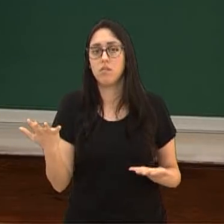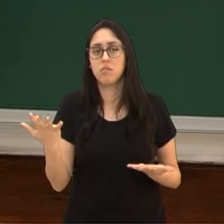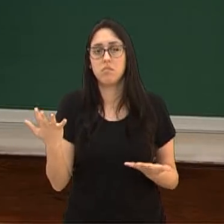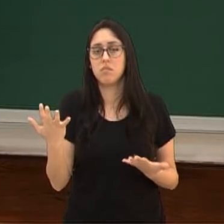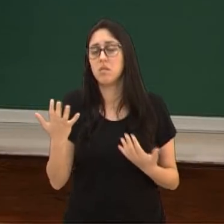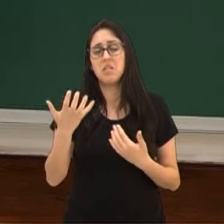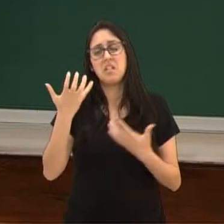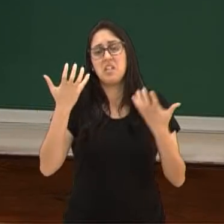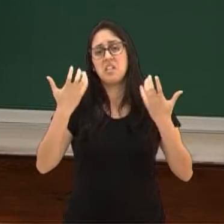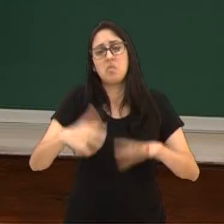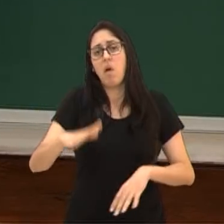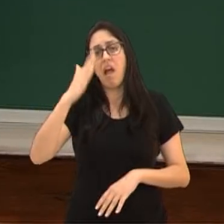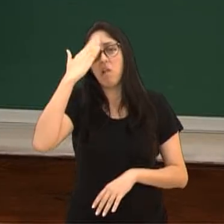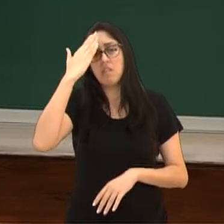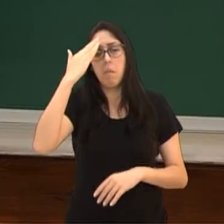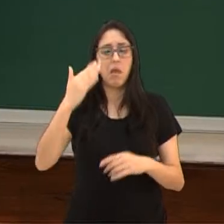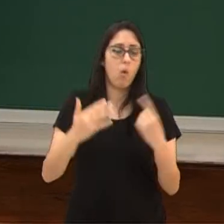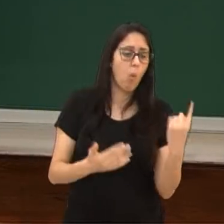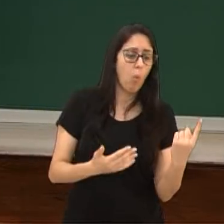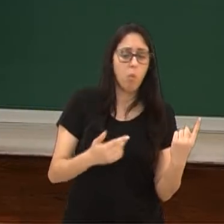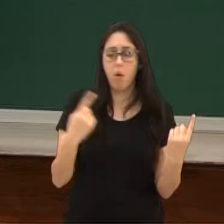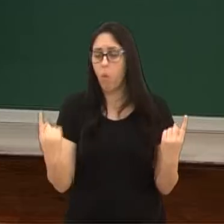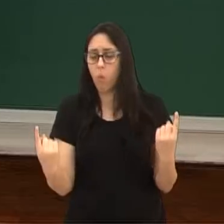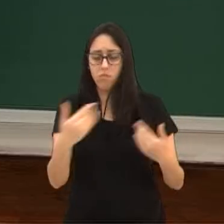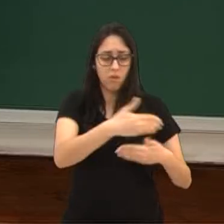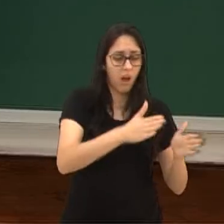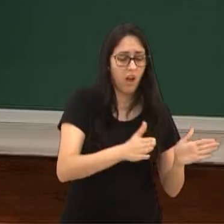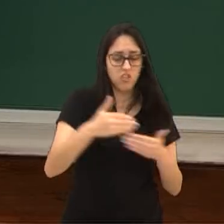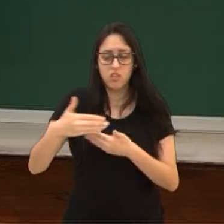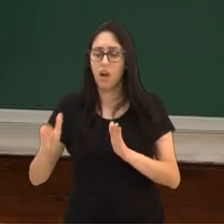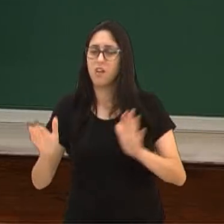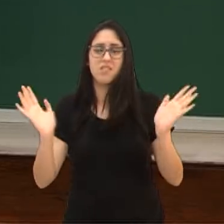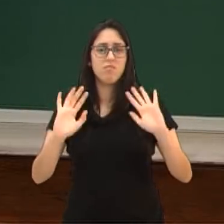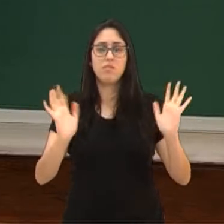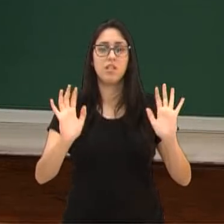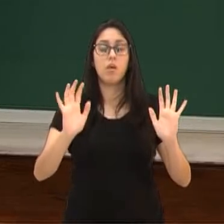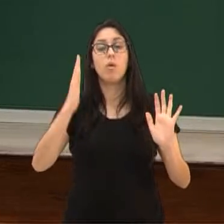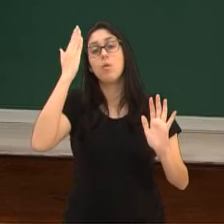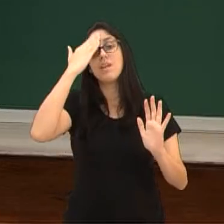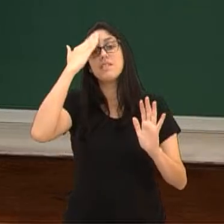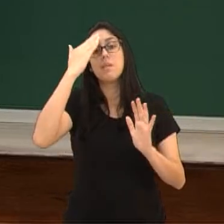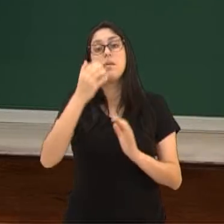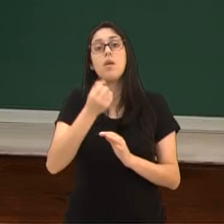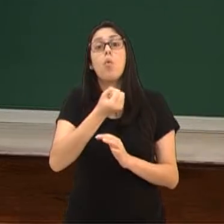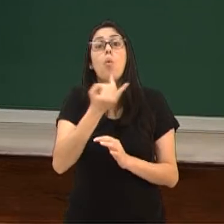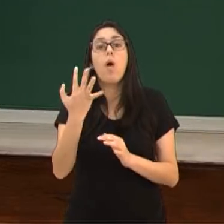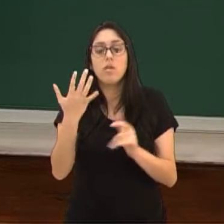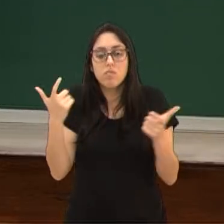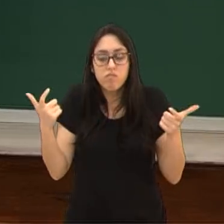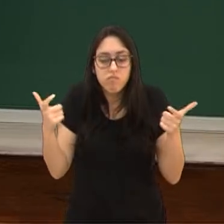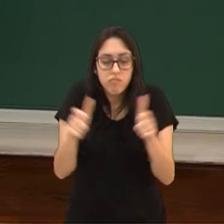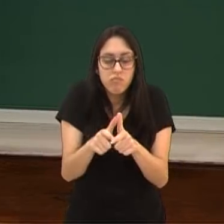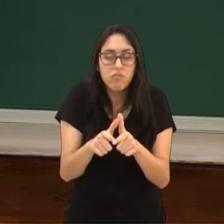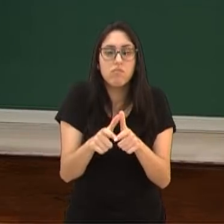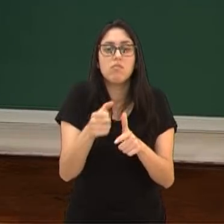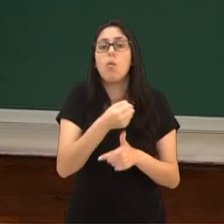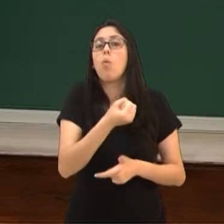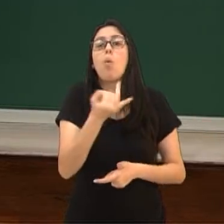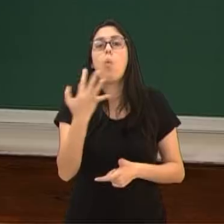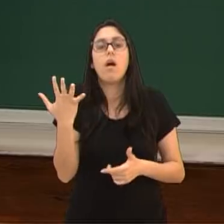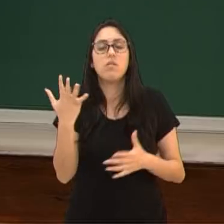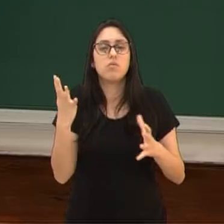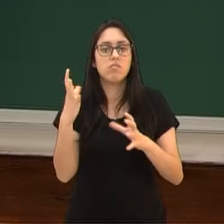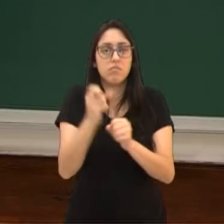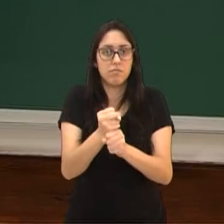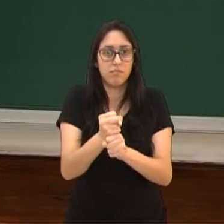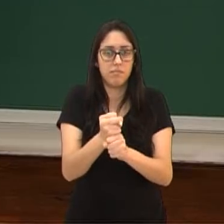o volume de uma e nem o volume da outra. Ele quer saber o quanto diminuiu. Olha lá. E